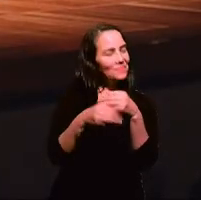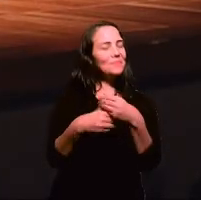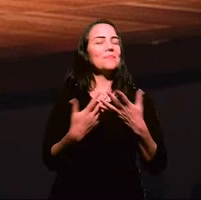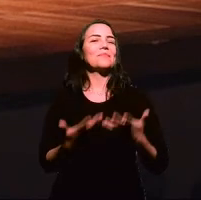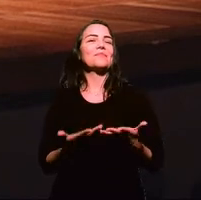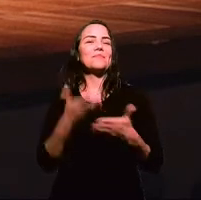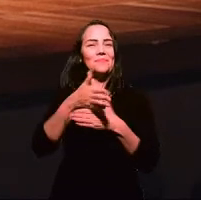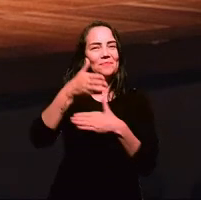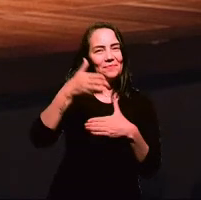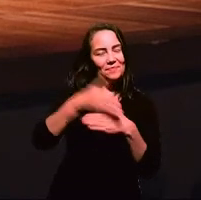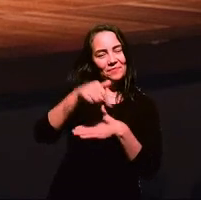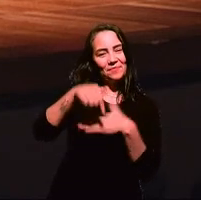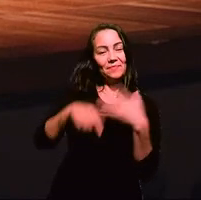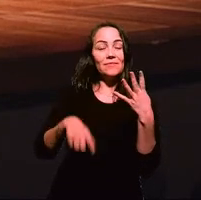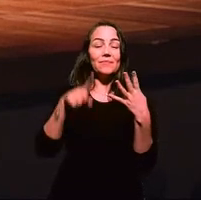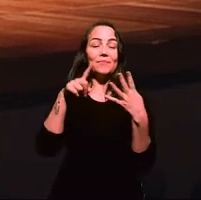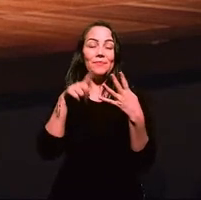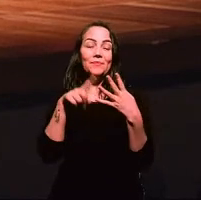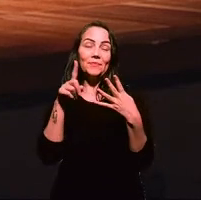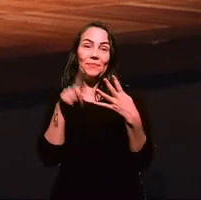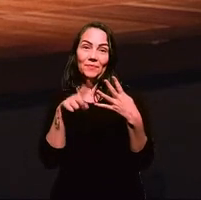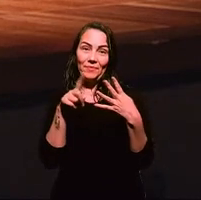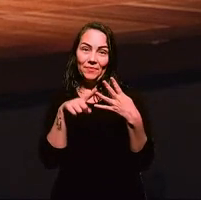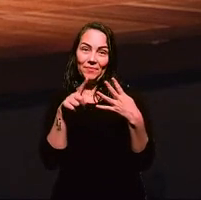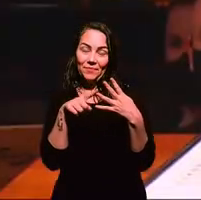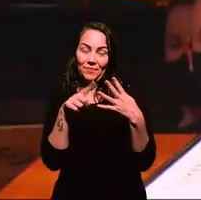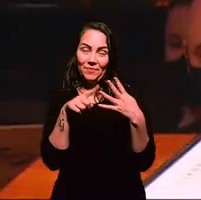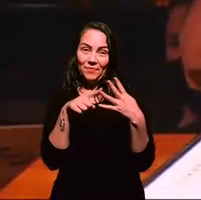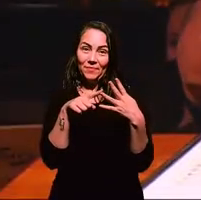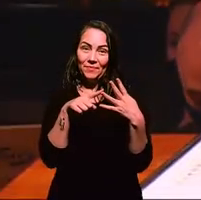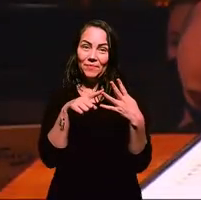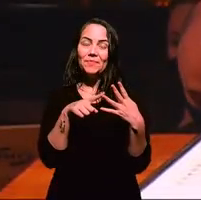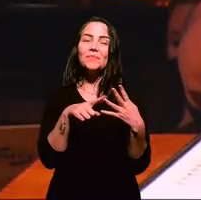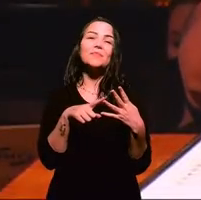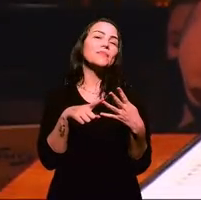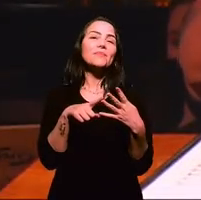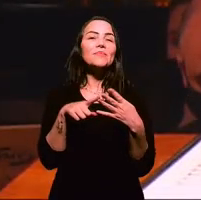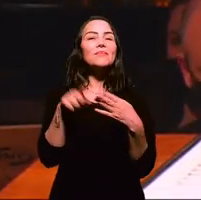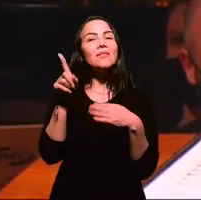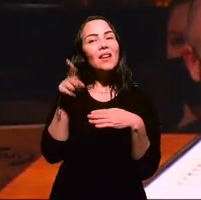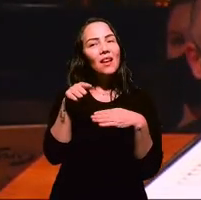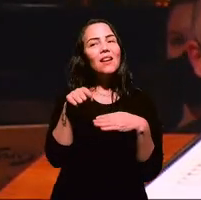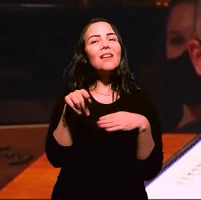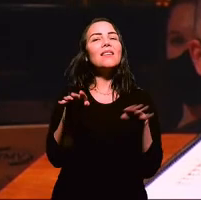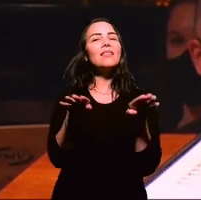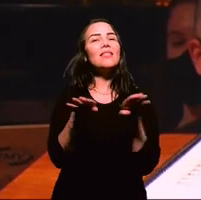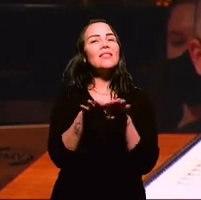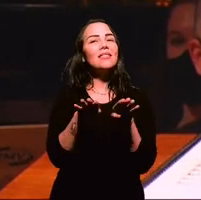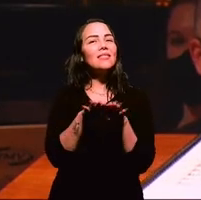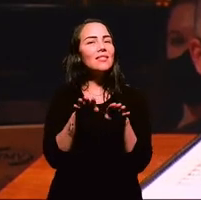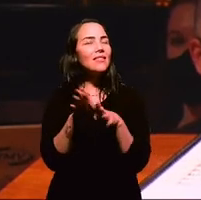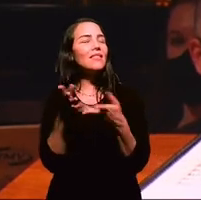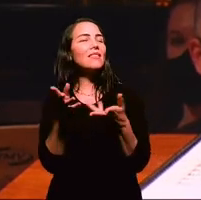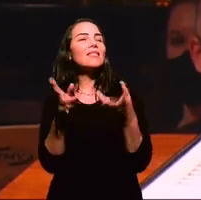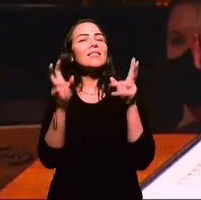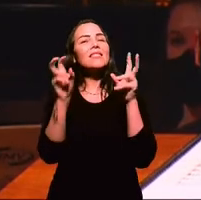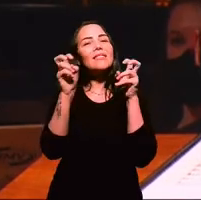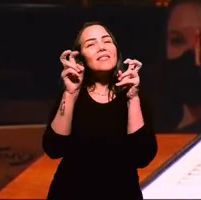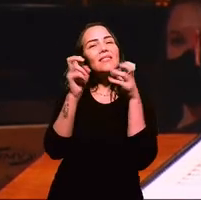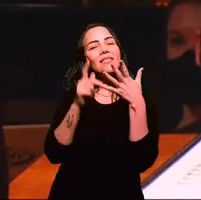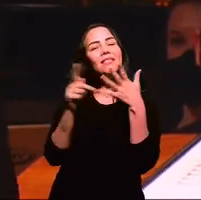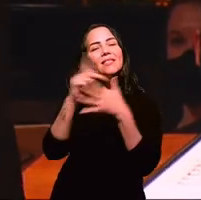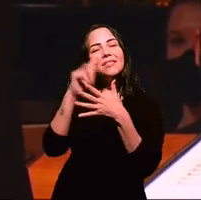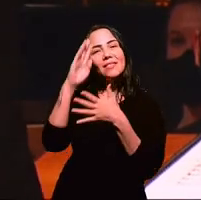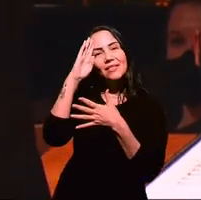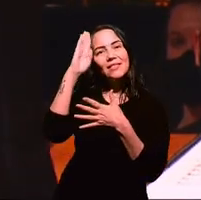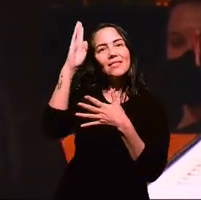casa também. A terceira e penúltima música é o Cinema Paradiso, tema principal.